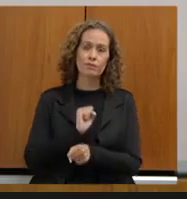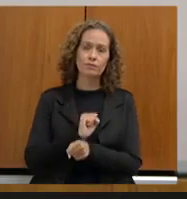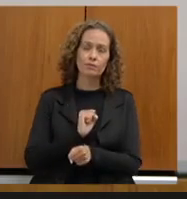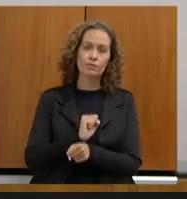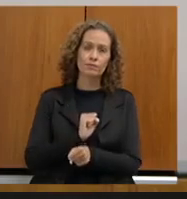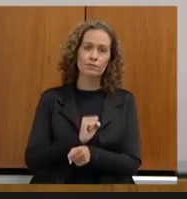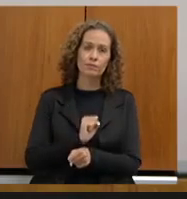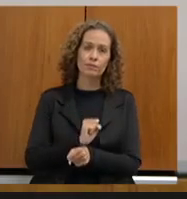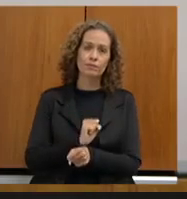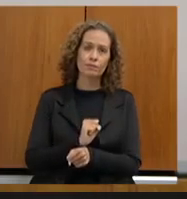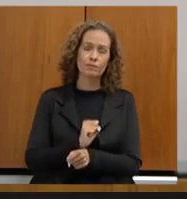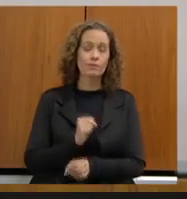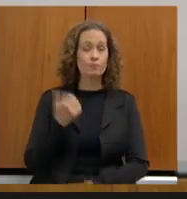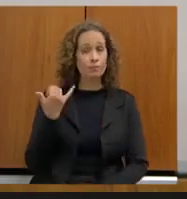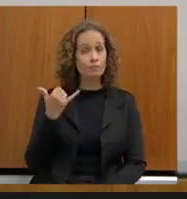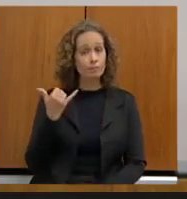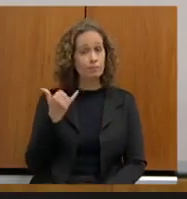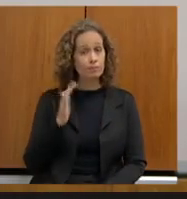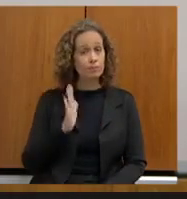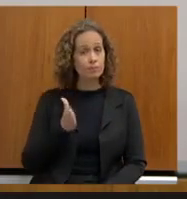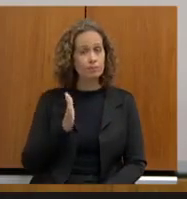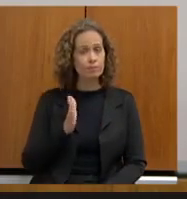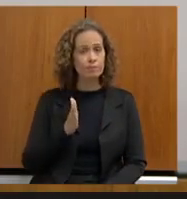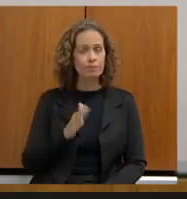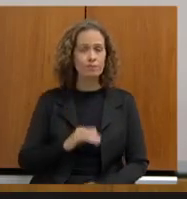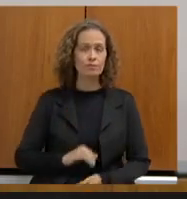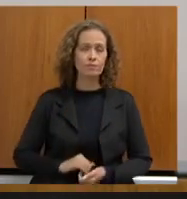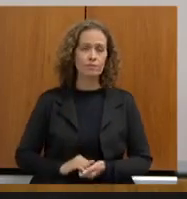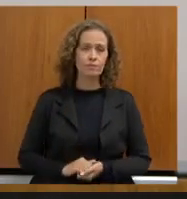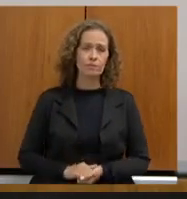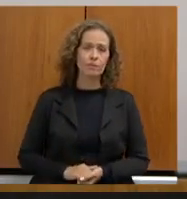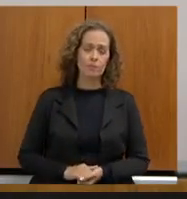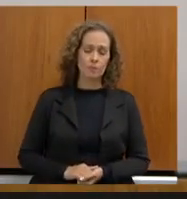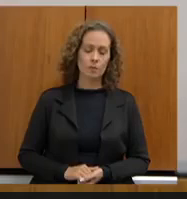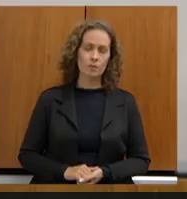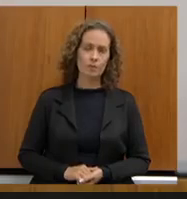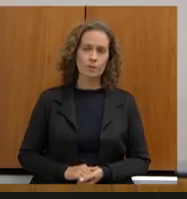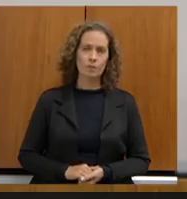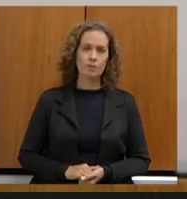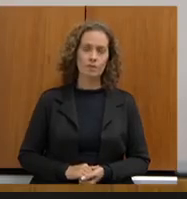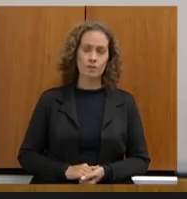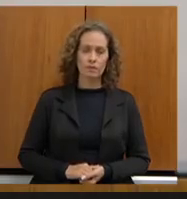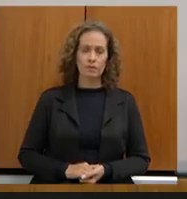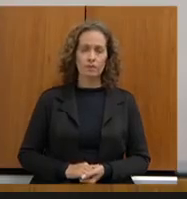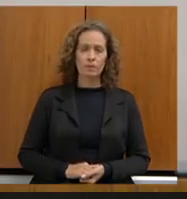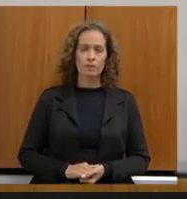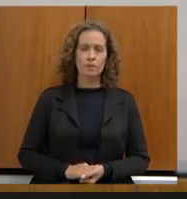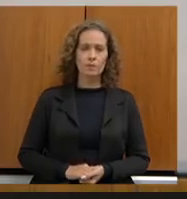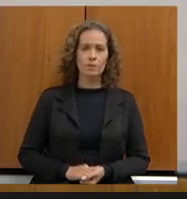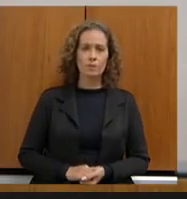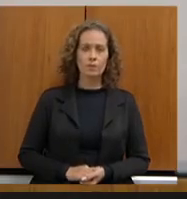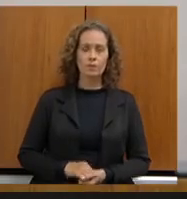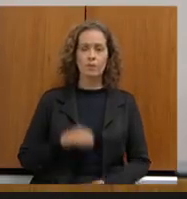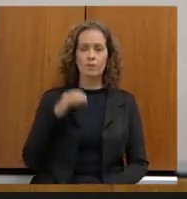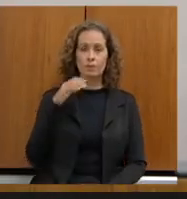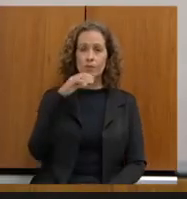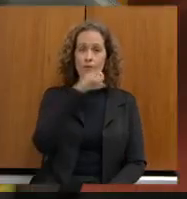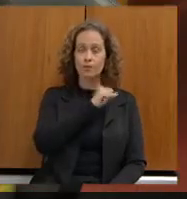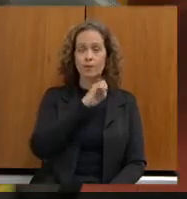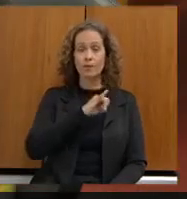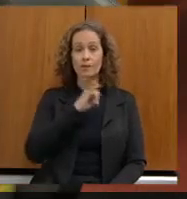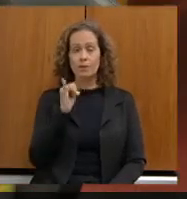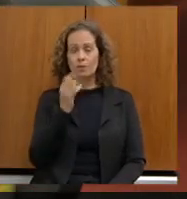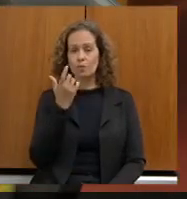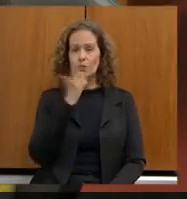Eu tô no celular tá Eu tô no celular é uma pena que eu não consegui